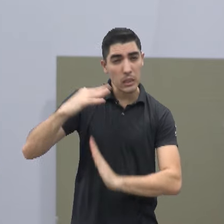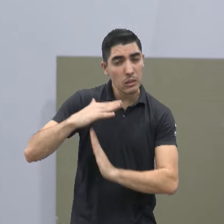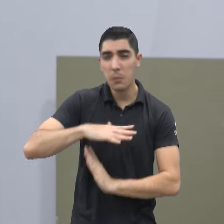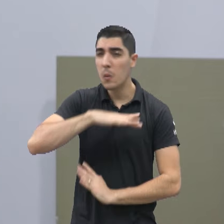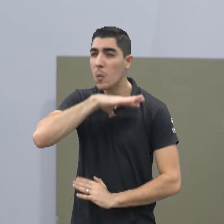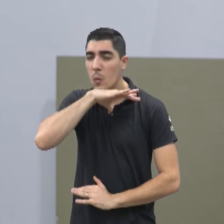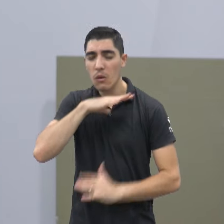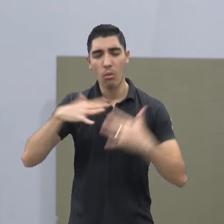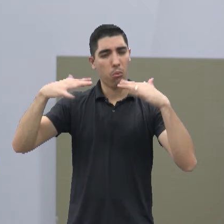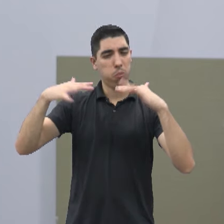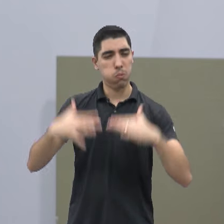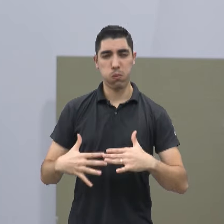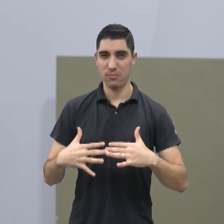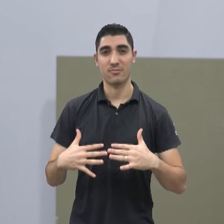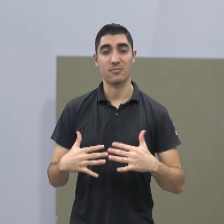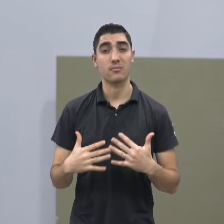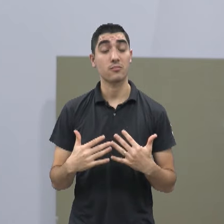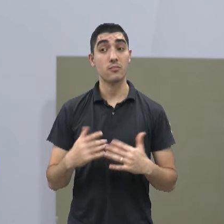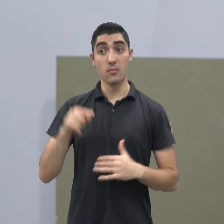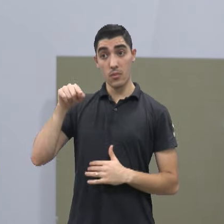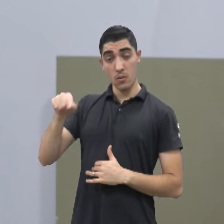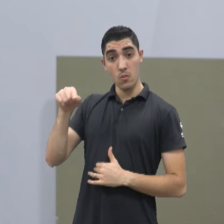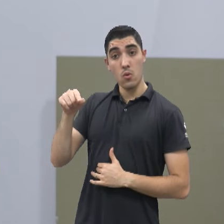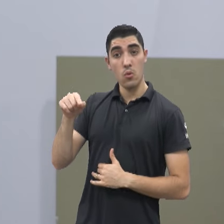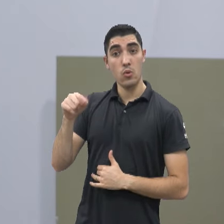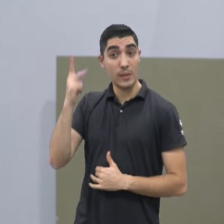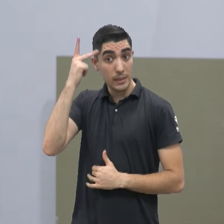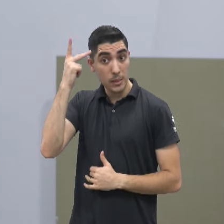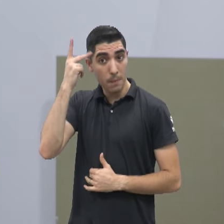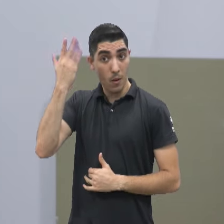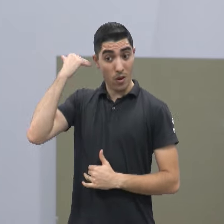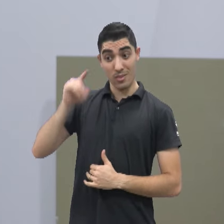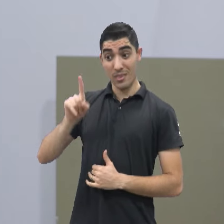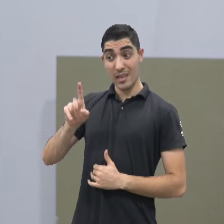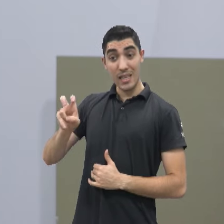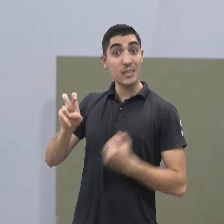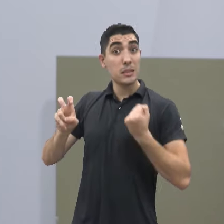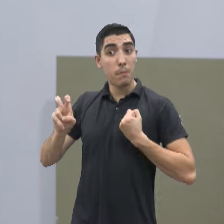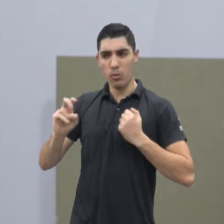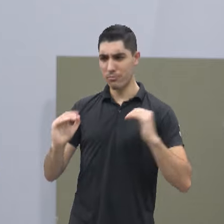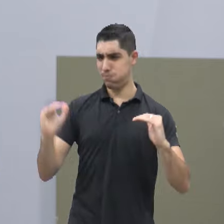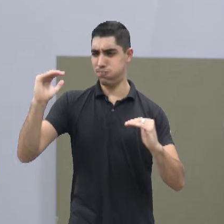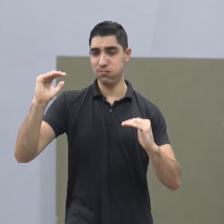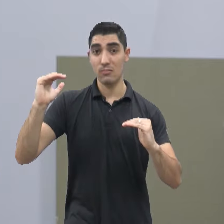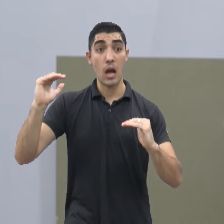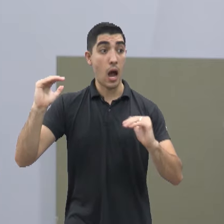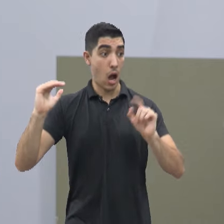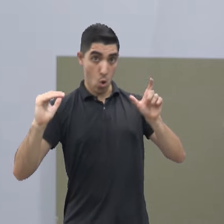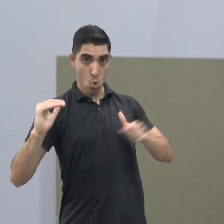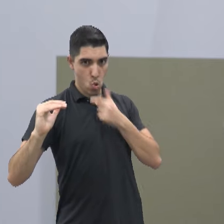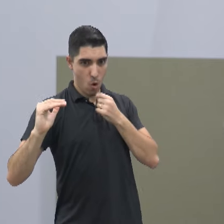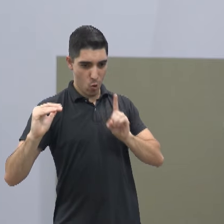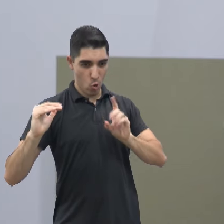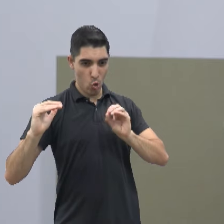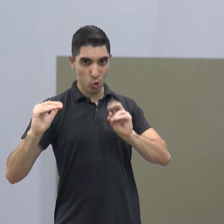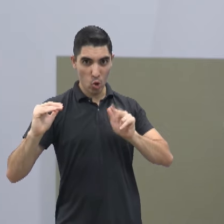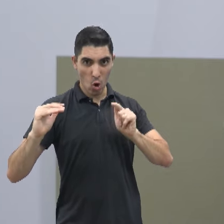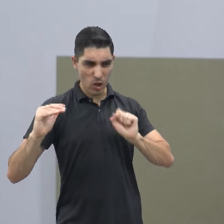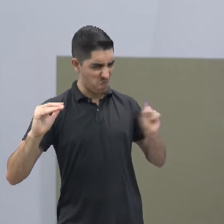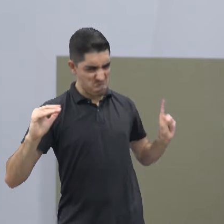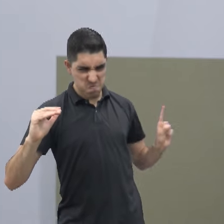E estava 15 pontos na frente o time do São Paulo. E o Douglas entrou, e o Douglas, o que ele tem energia, né? E ele mudou a cara